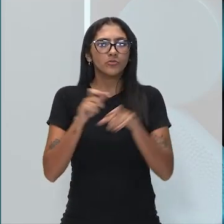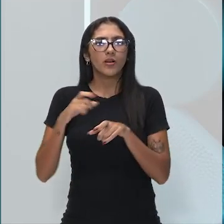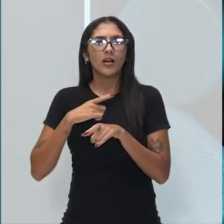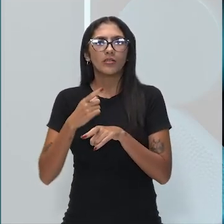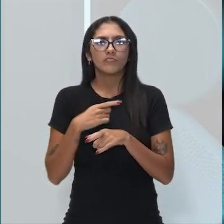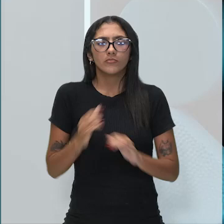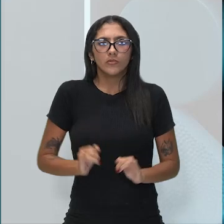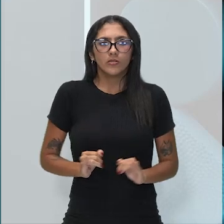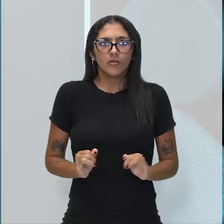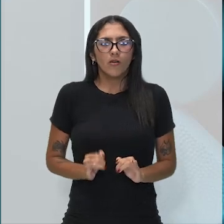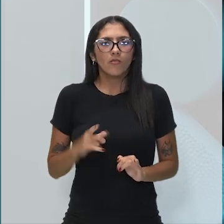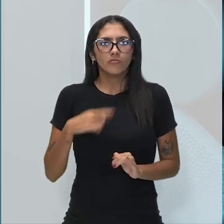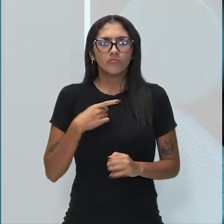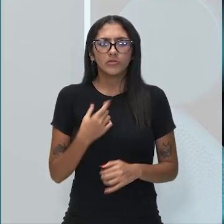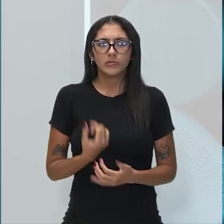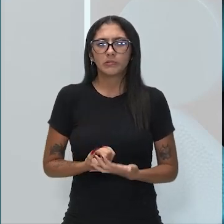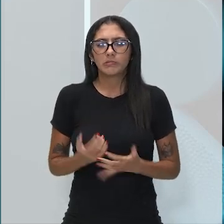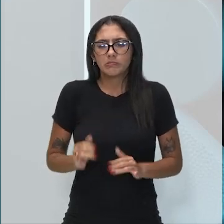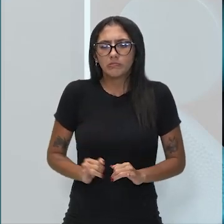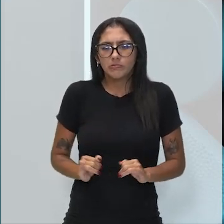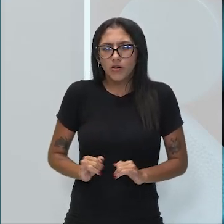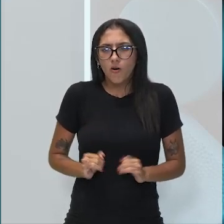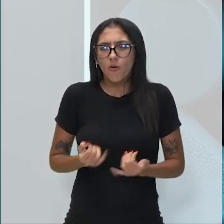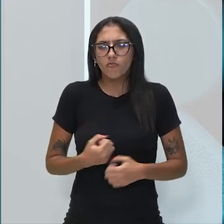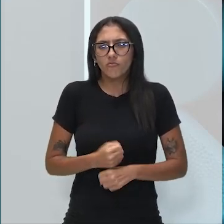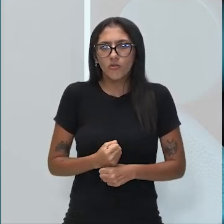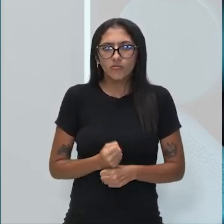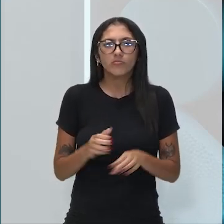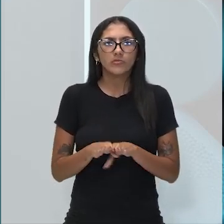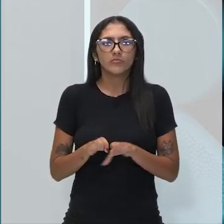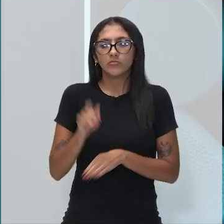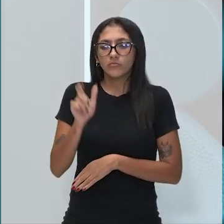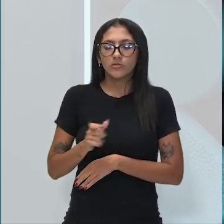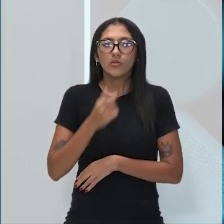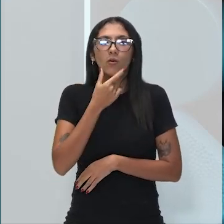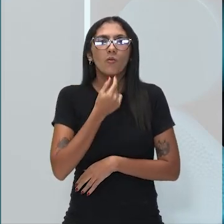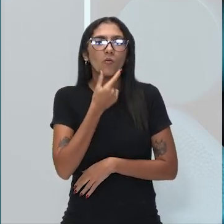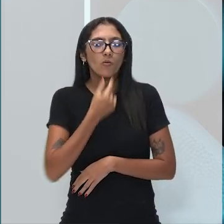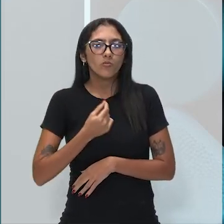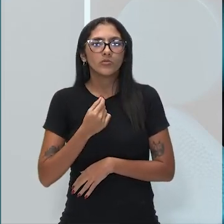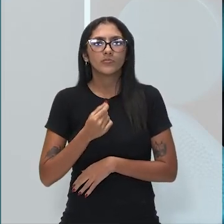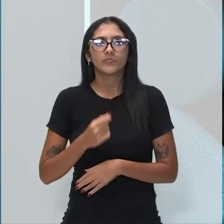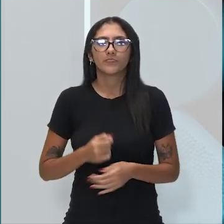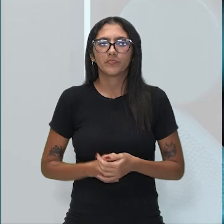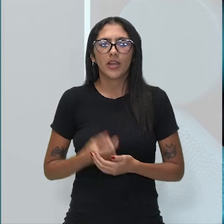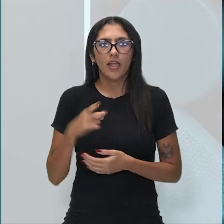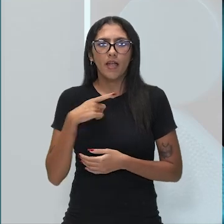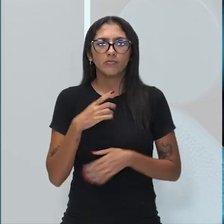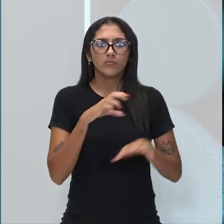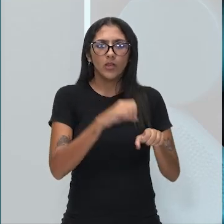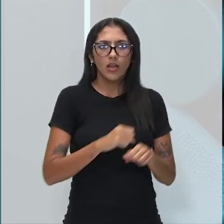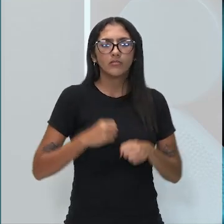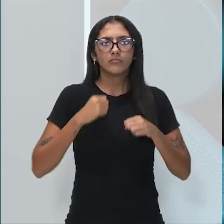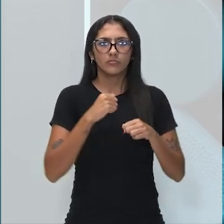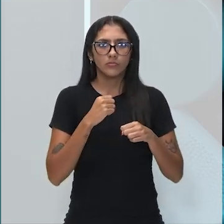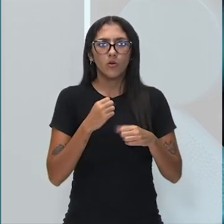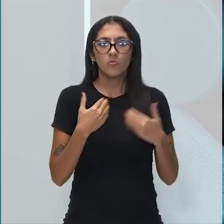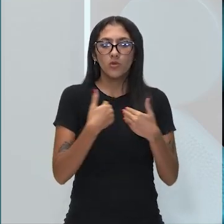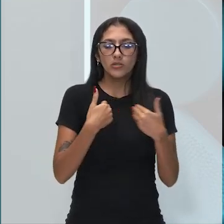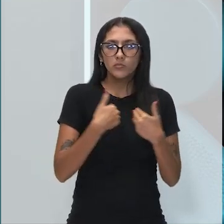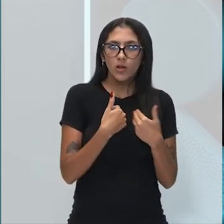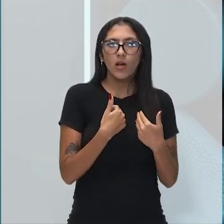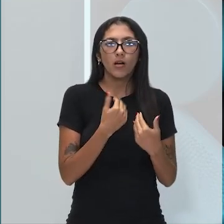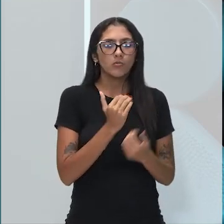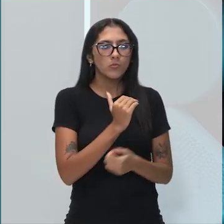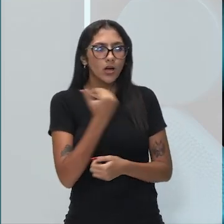E numa dessas histórias nós vamos ter ali o próprio Chico Bento que mata um animal de um dono de fazenda para